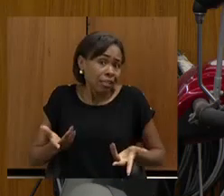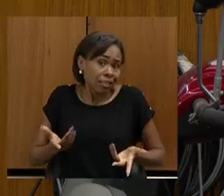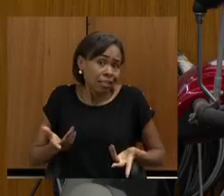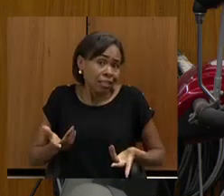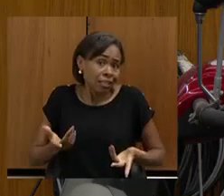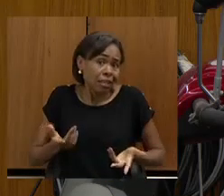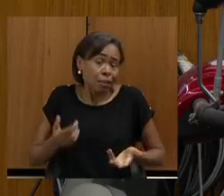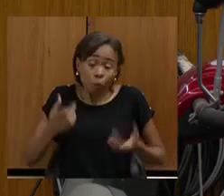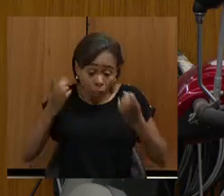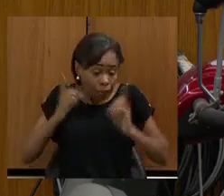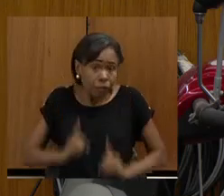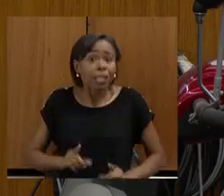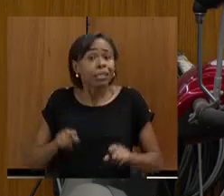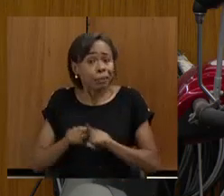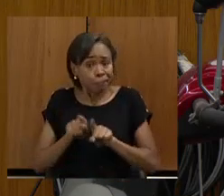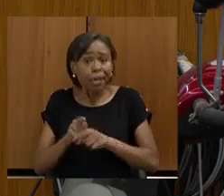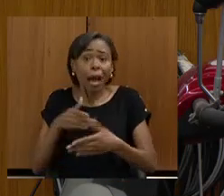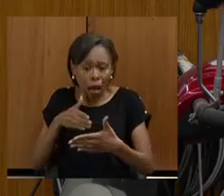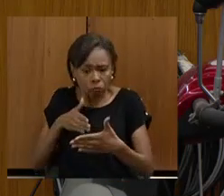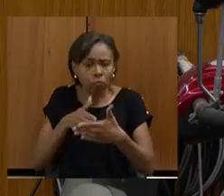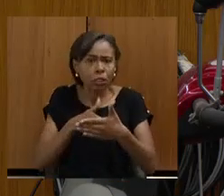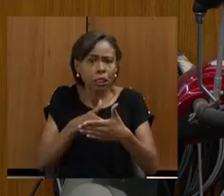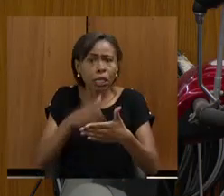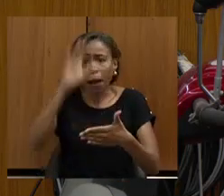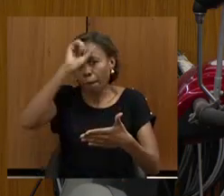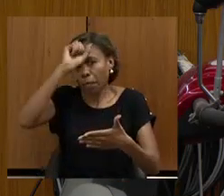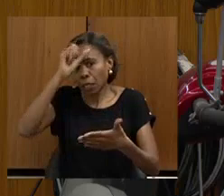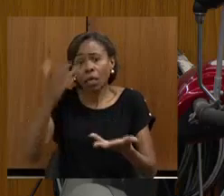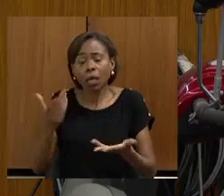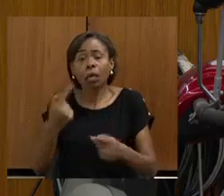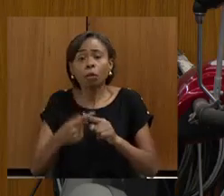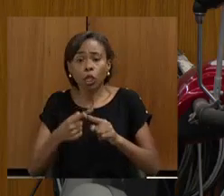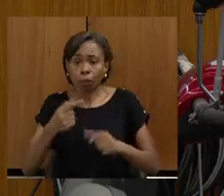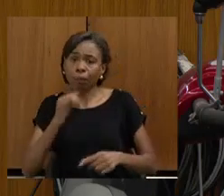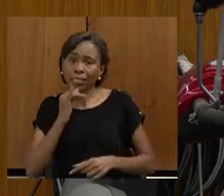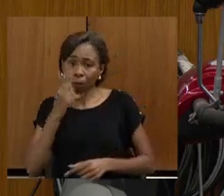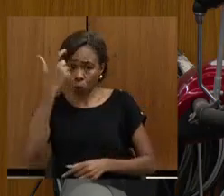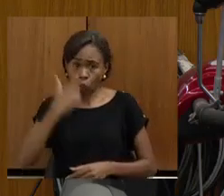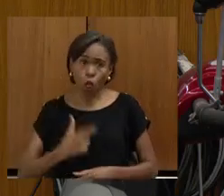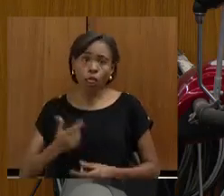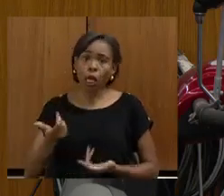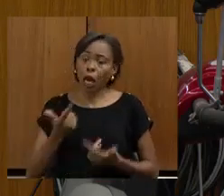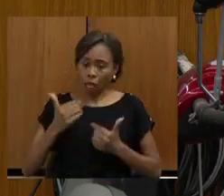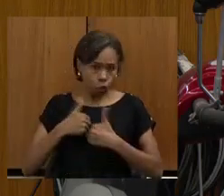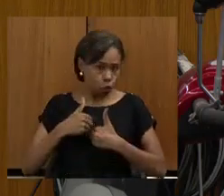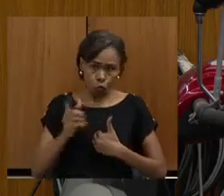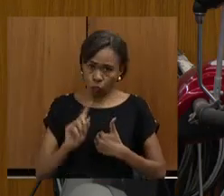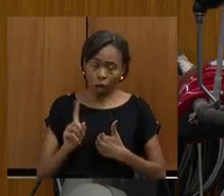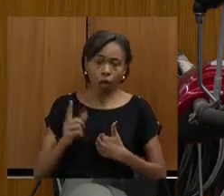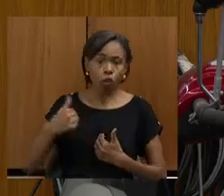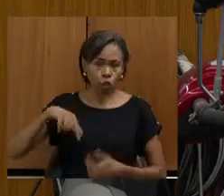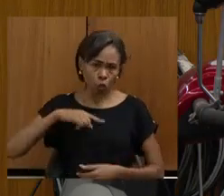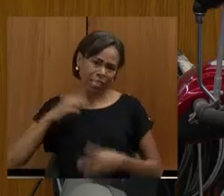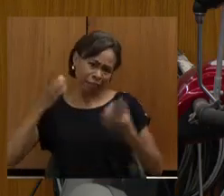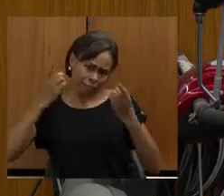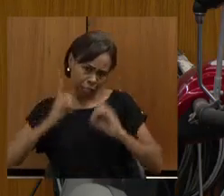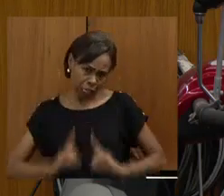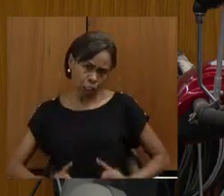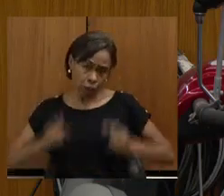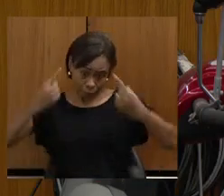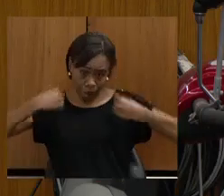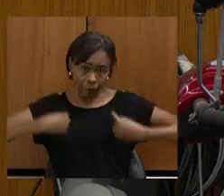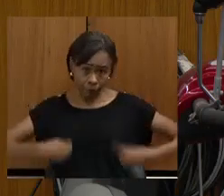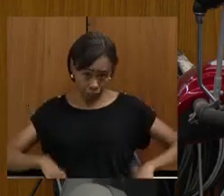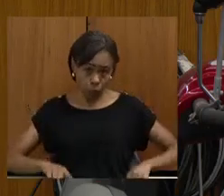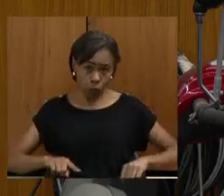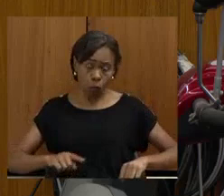de ir e vir, porque nós também, quando não tem problema de autismo, a nossa deficiência é física, mas nós